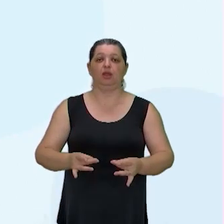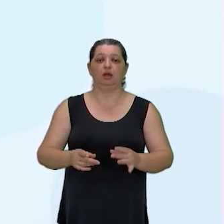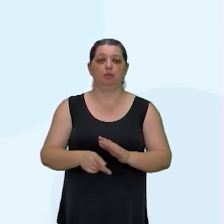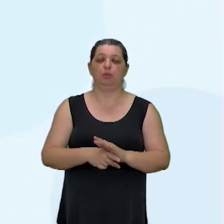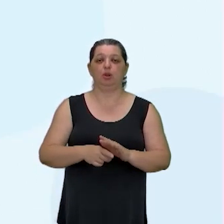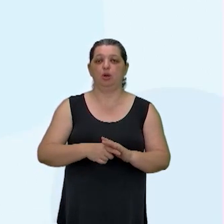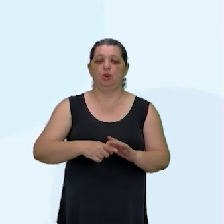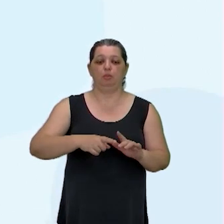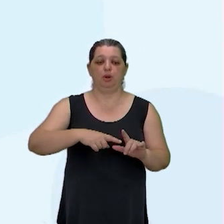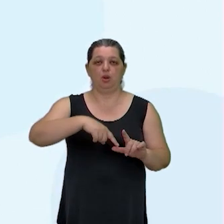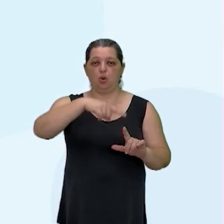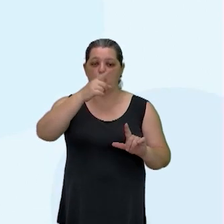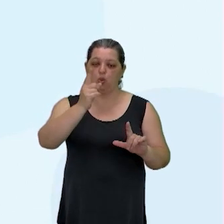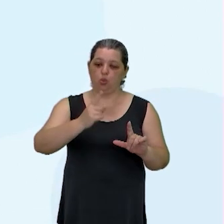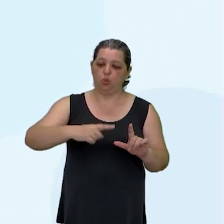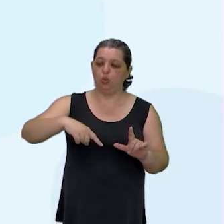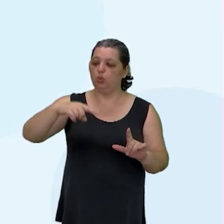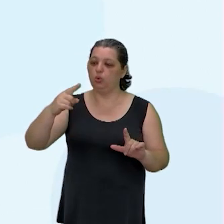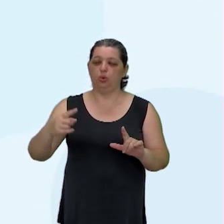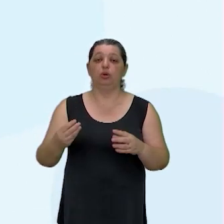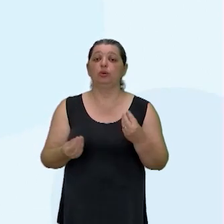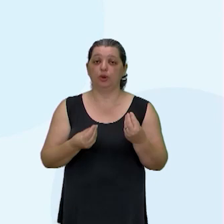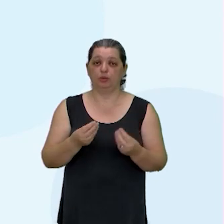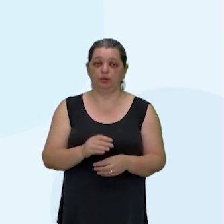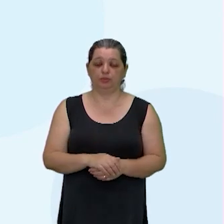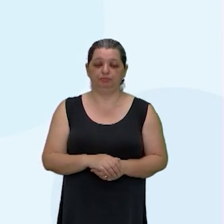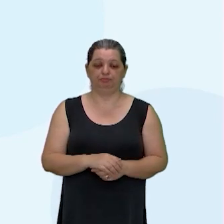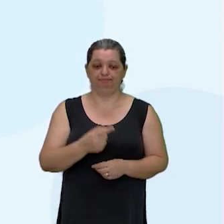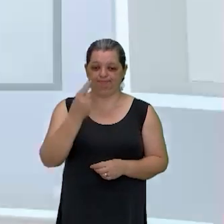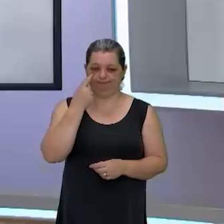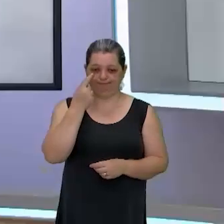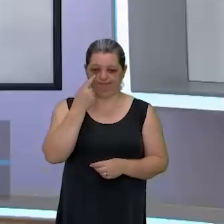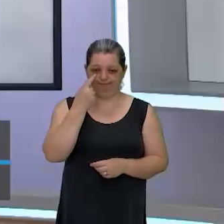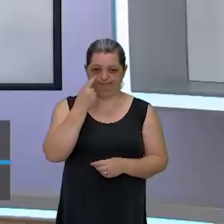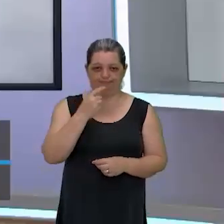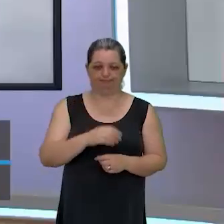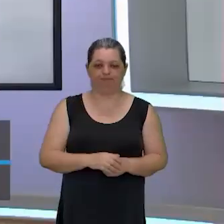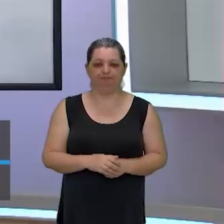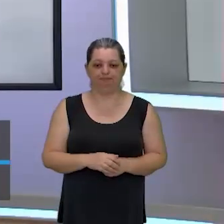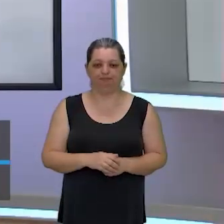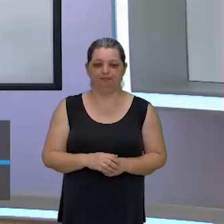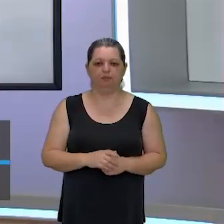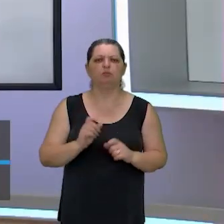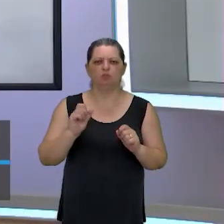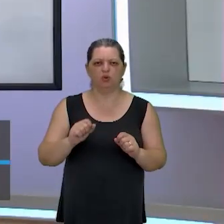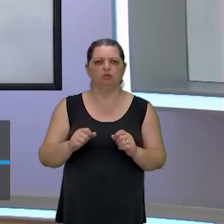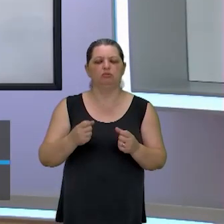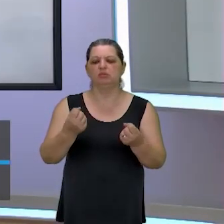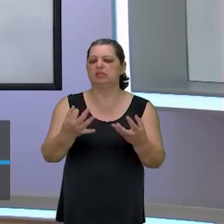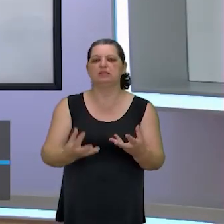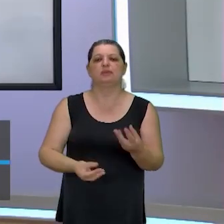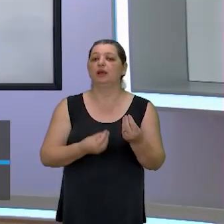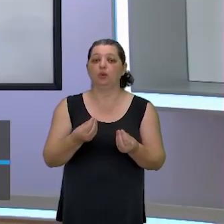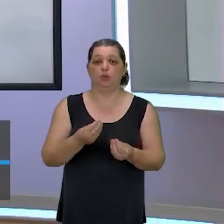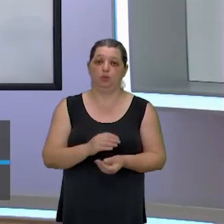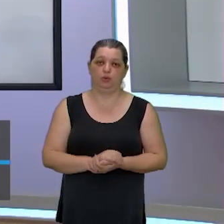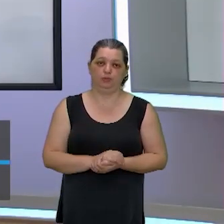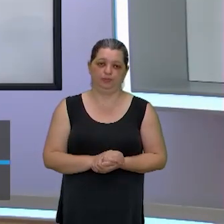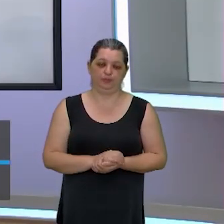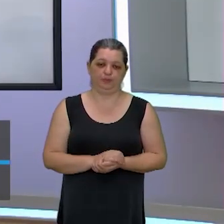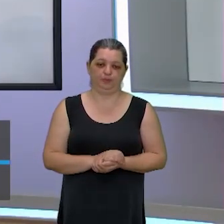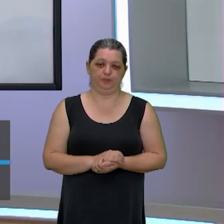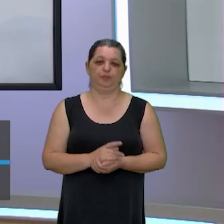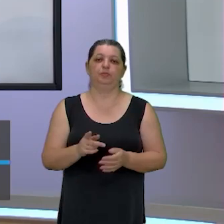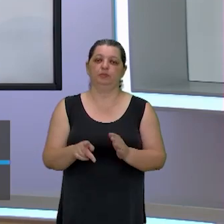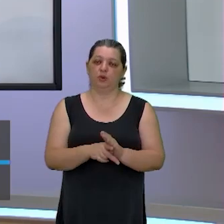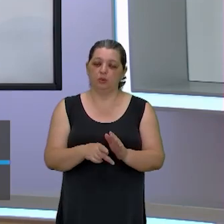eu posso escrever outra como e vem comigo aqui ó surgindo aqui ó eu posso escrever como essas ondas